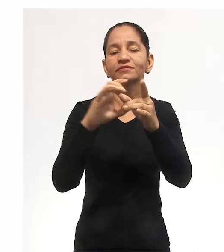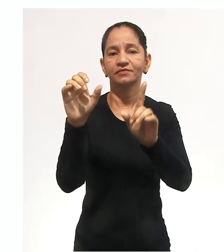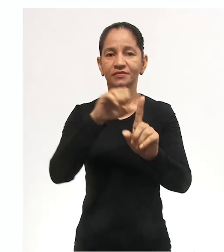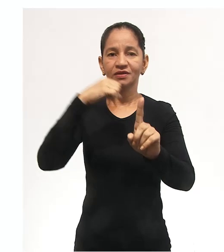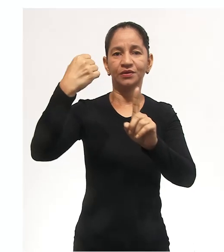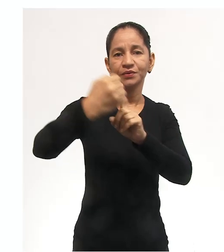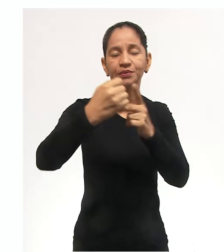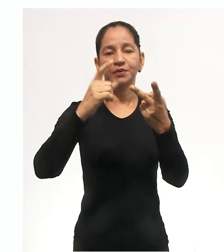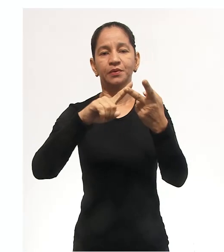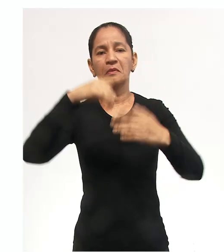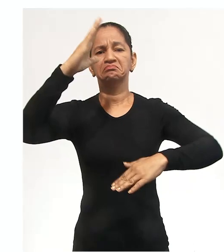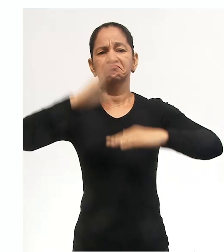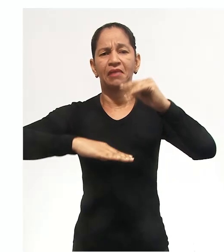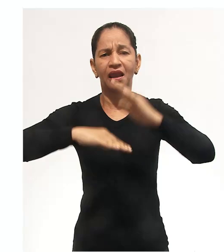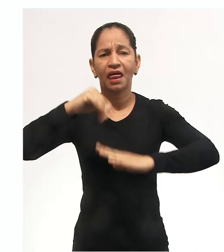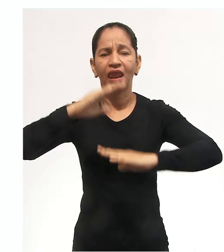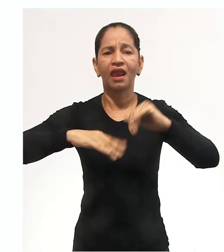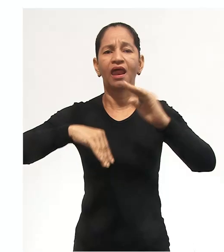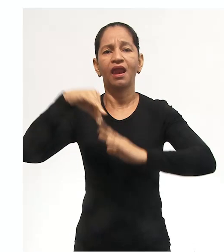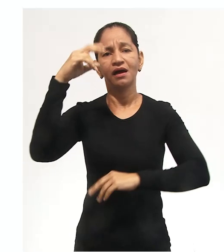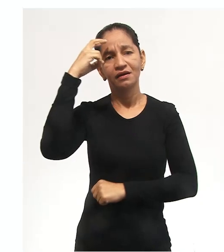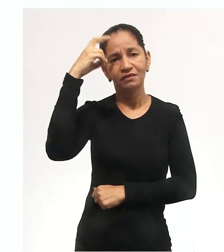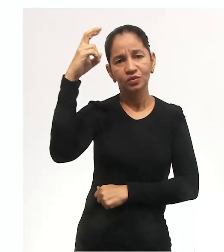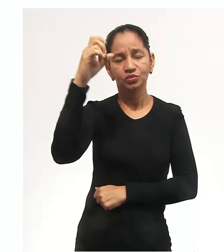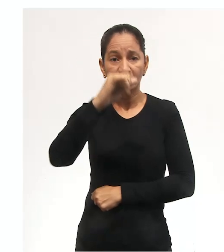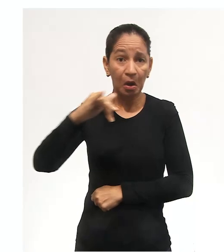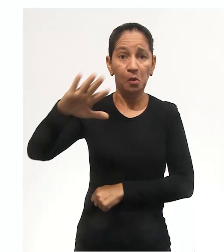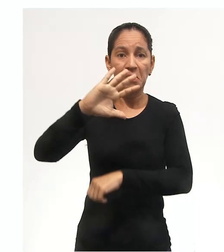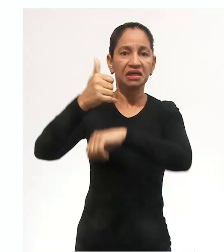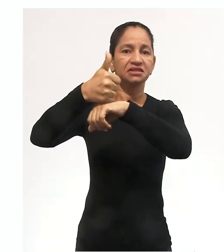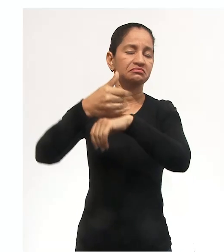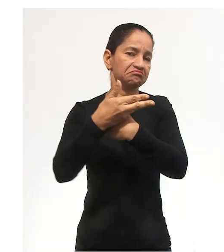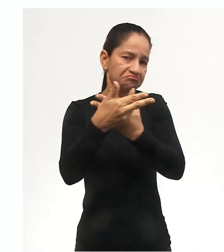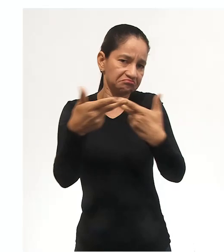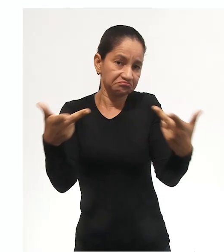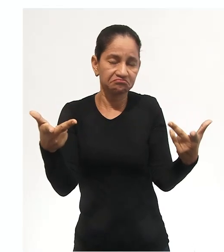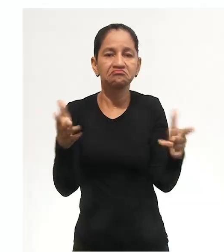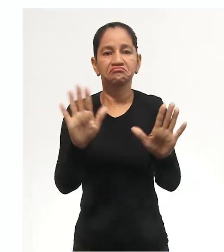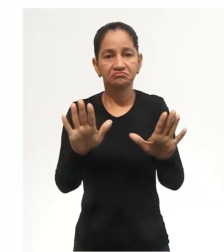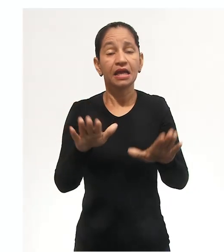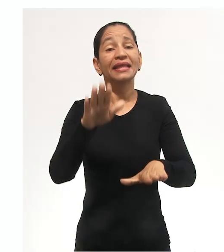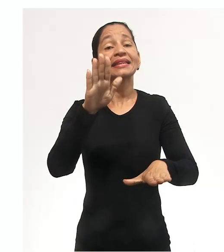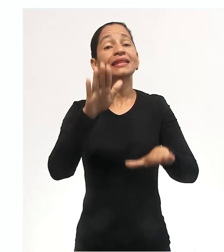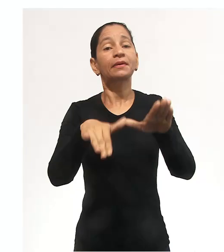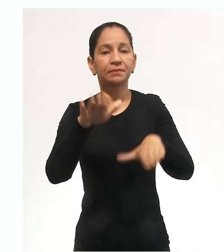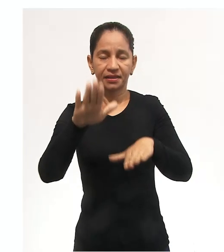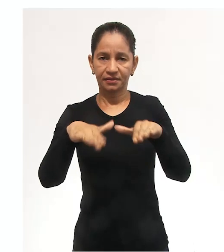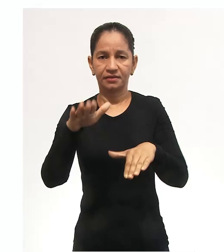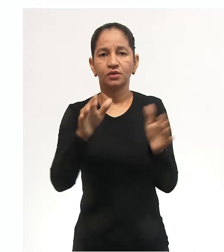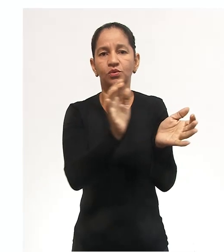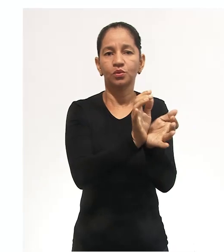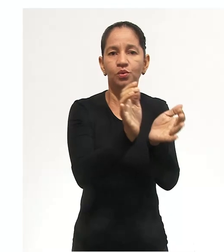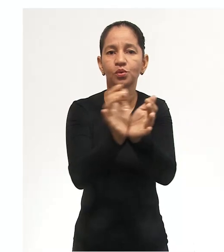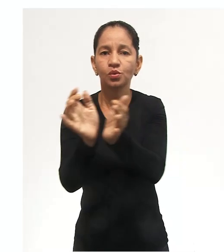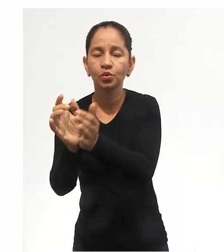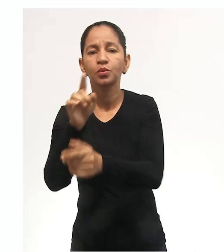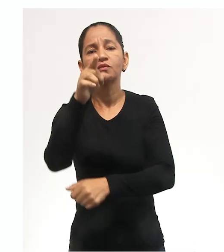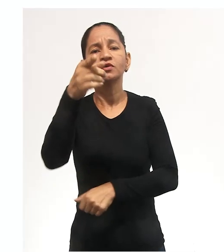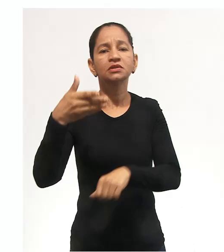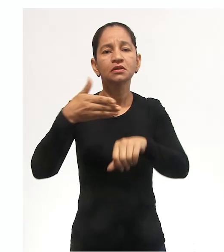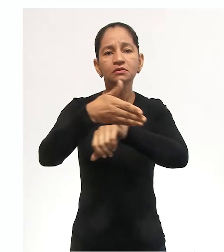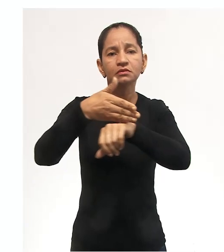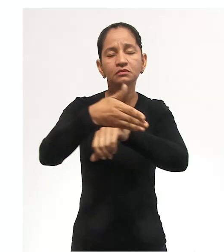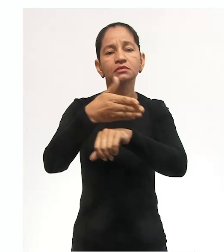escolaridade, o grupo profissional ou cultural que eu mencionei também antes, né? Então, a depender da classe social, do acesso